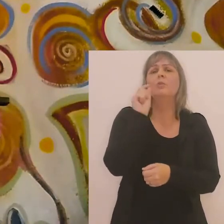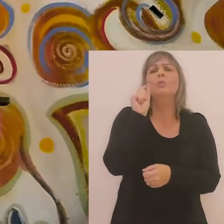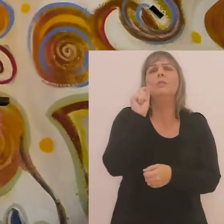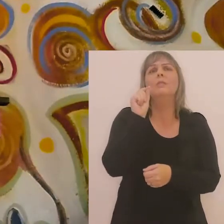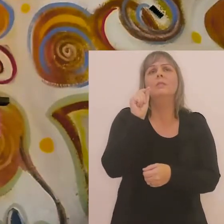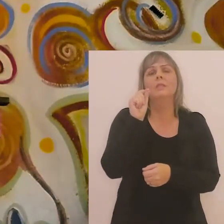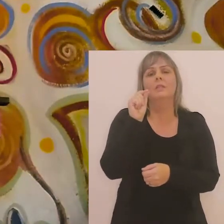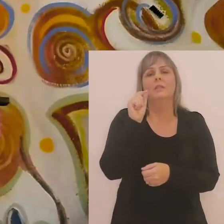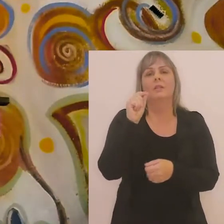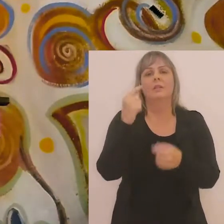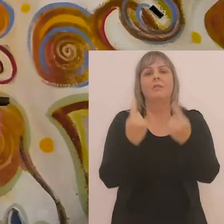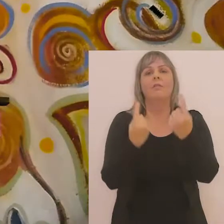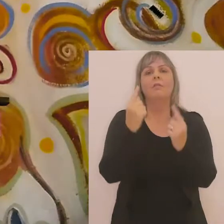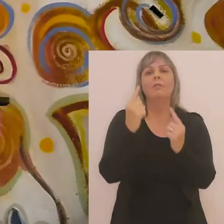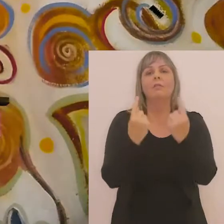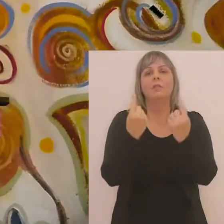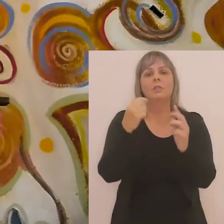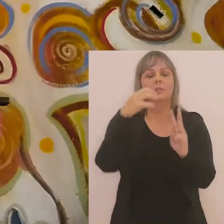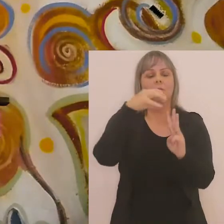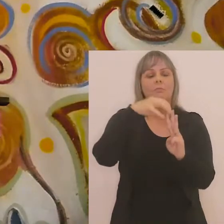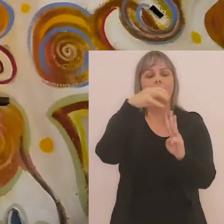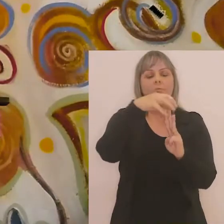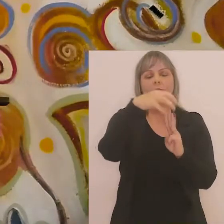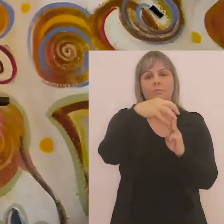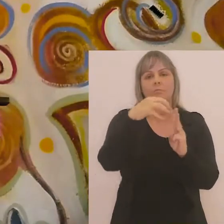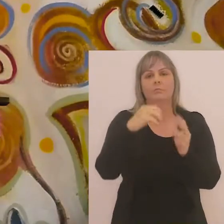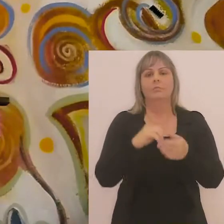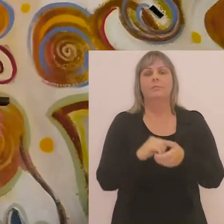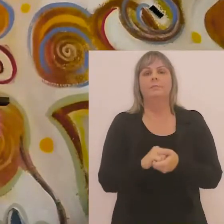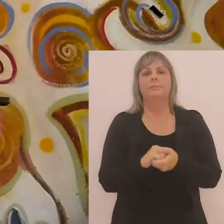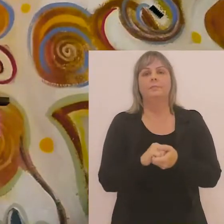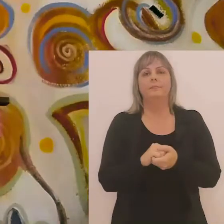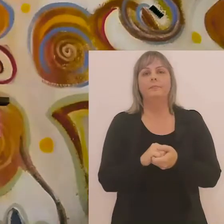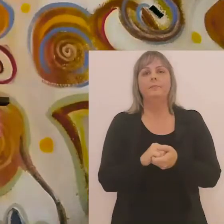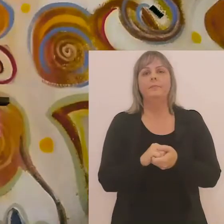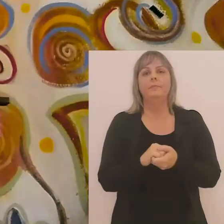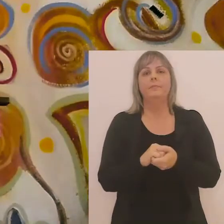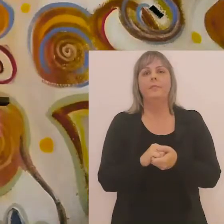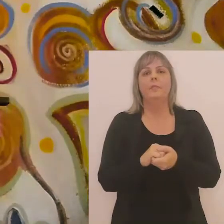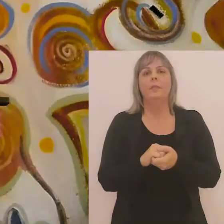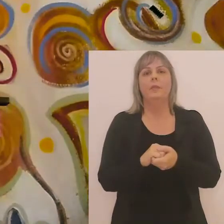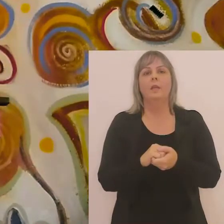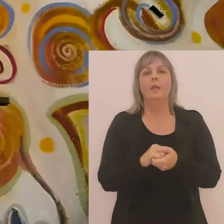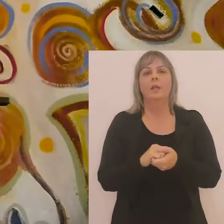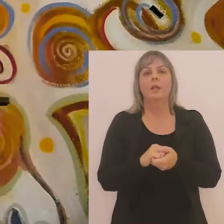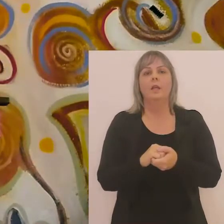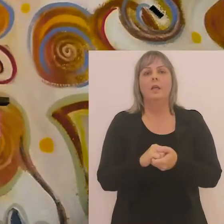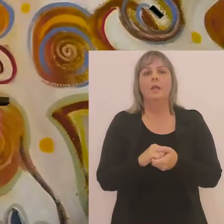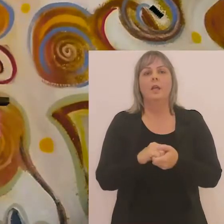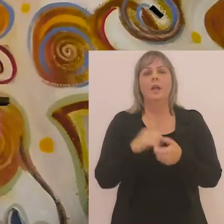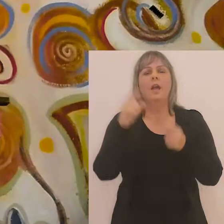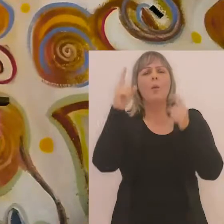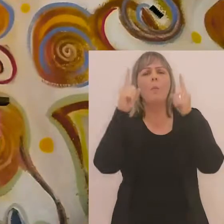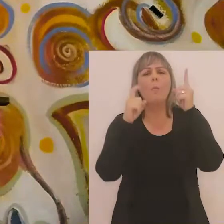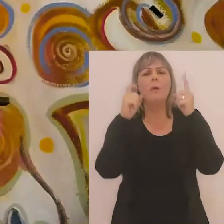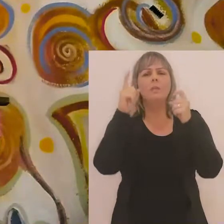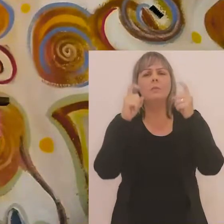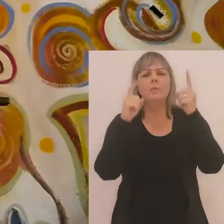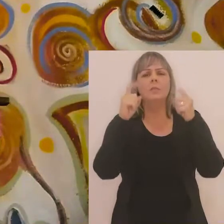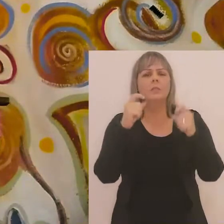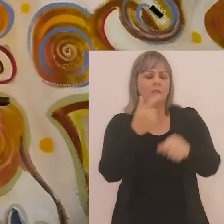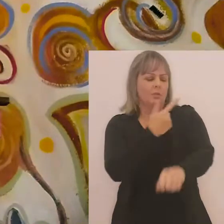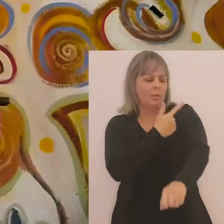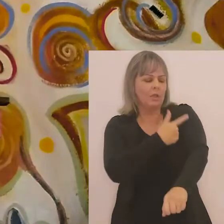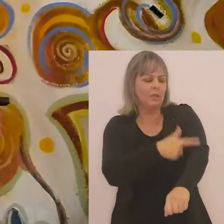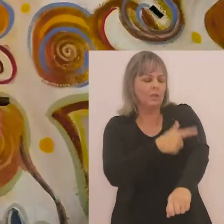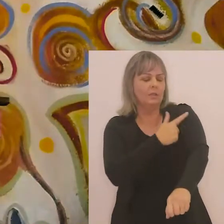fala respondendo né O que é folias de Reis folias de Reis É uma manifestação cultural